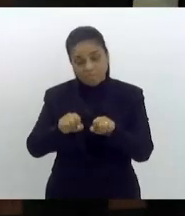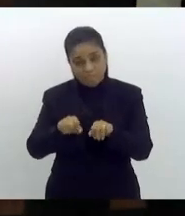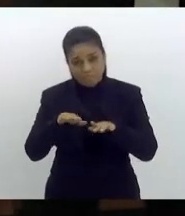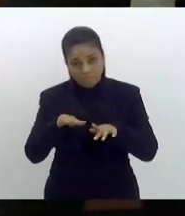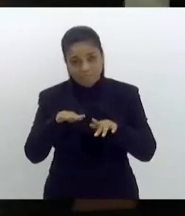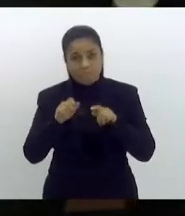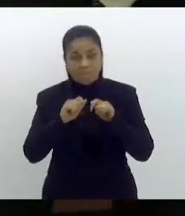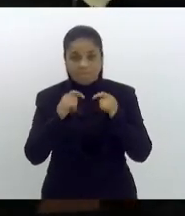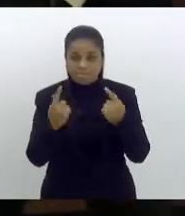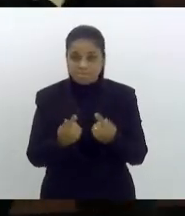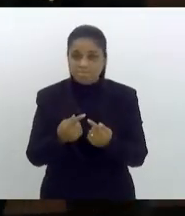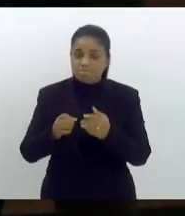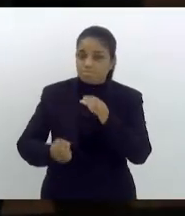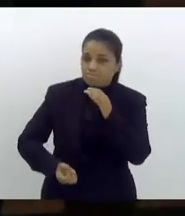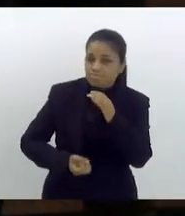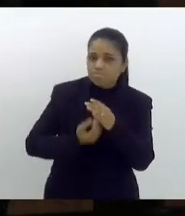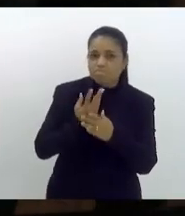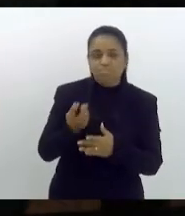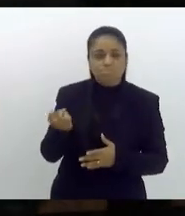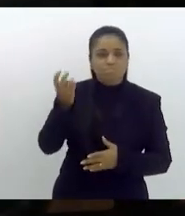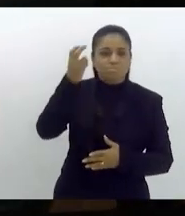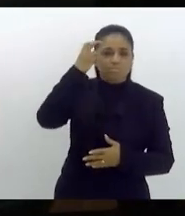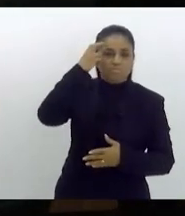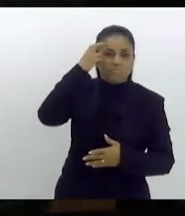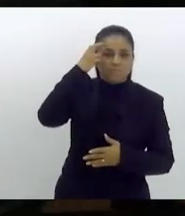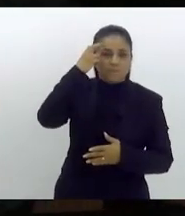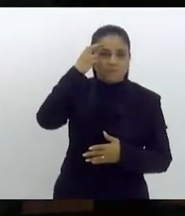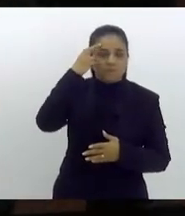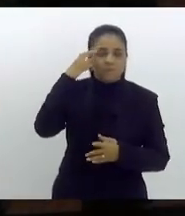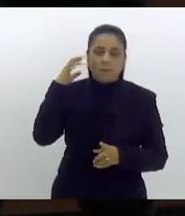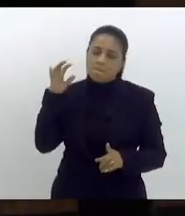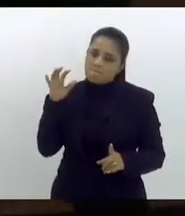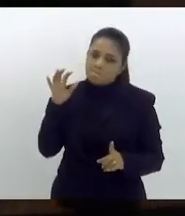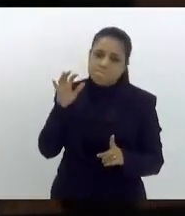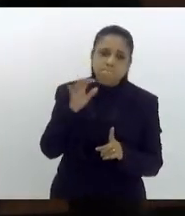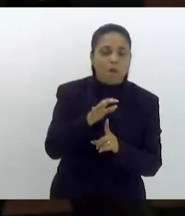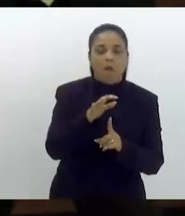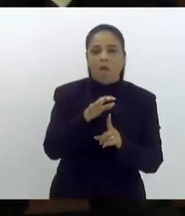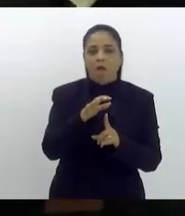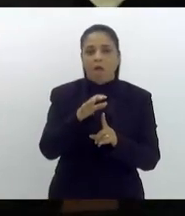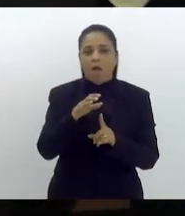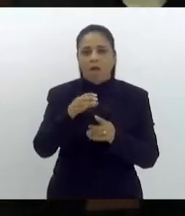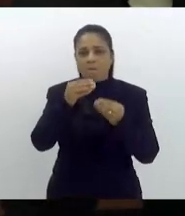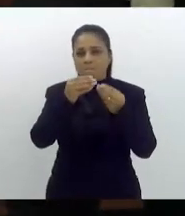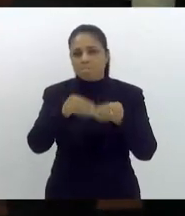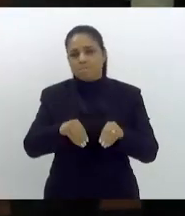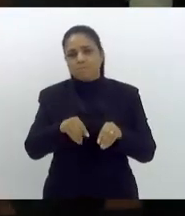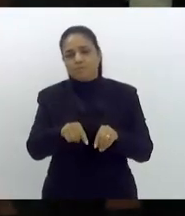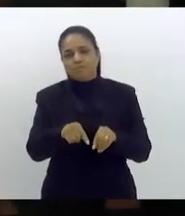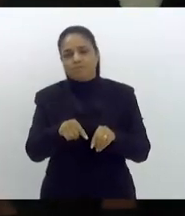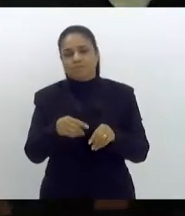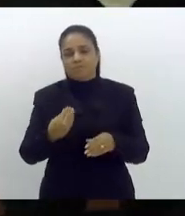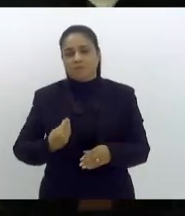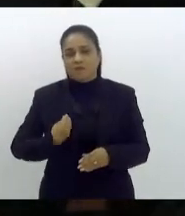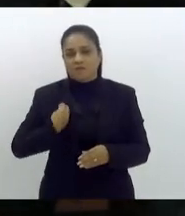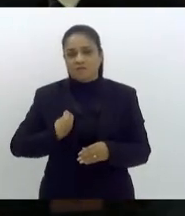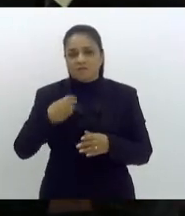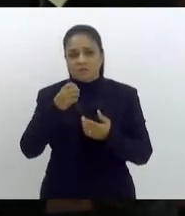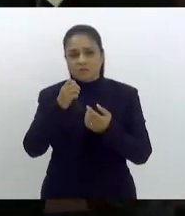vez por todas uma cultura de não infernizar a vida do empresário o dono de escola empresário